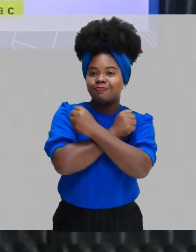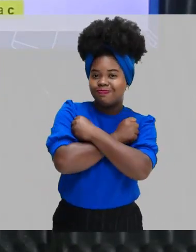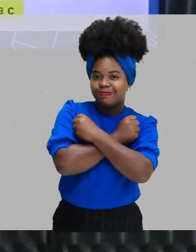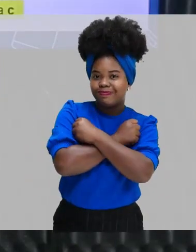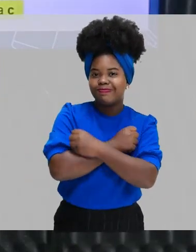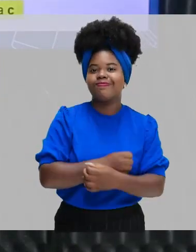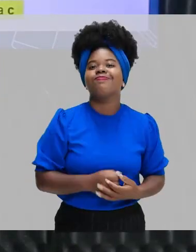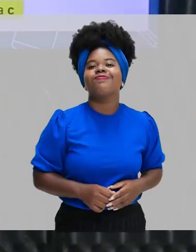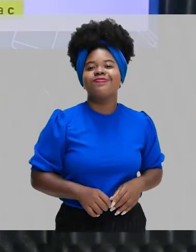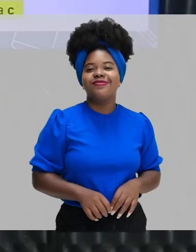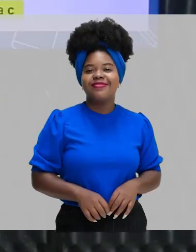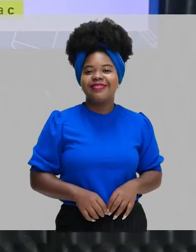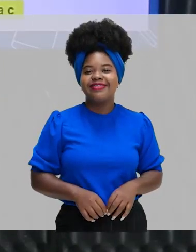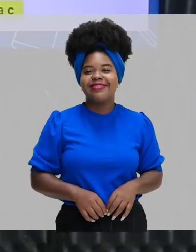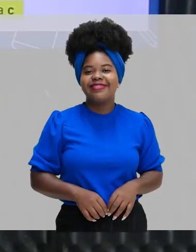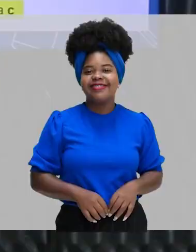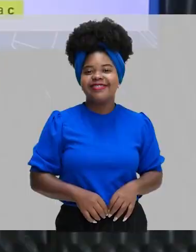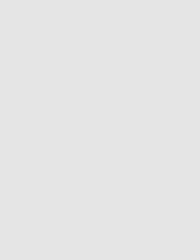abraço